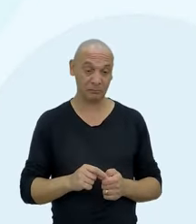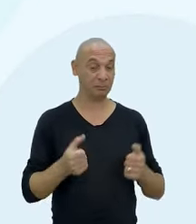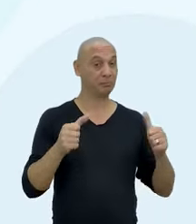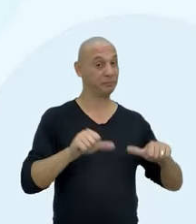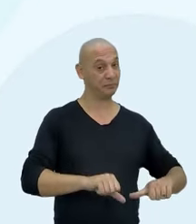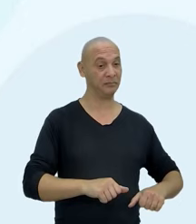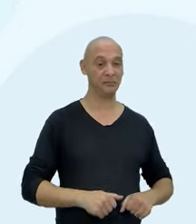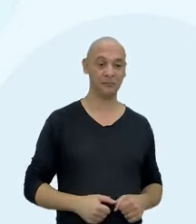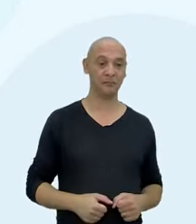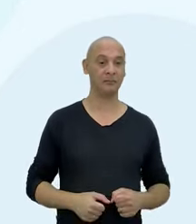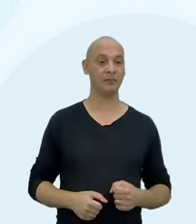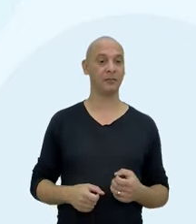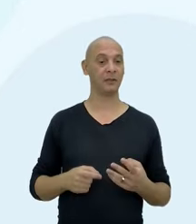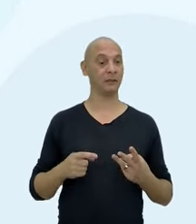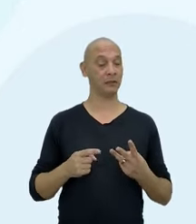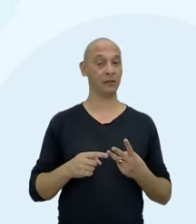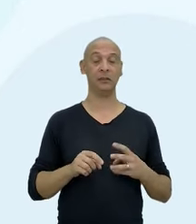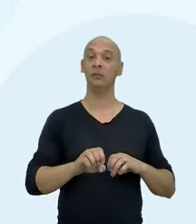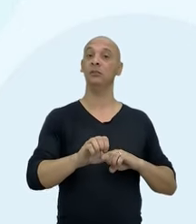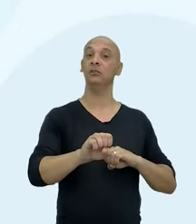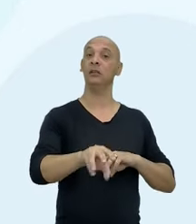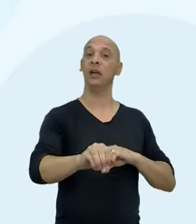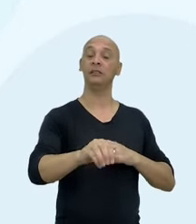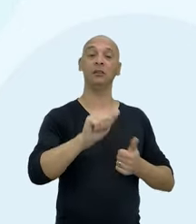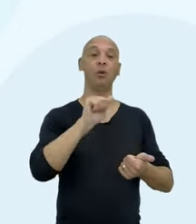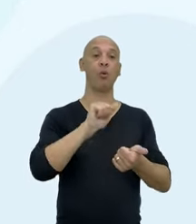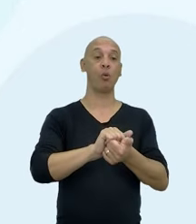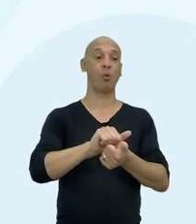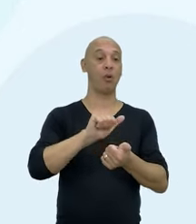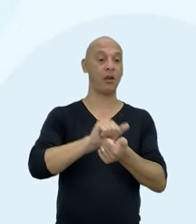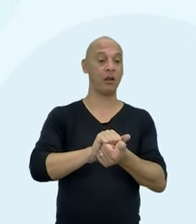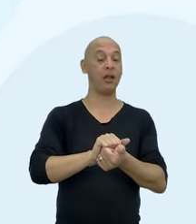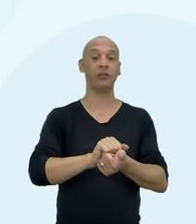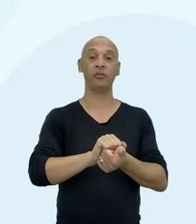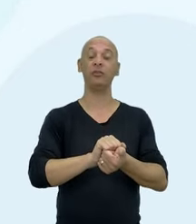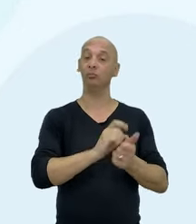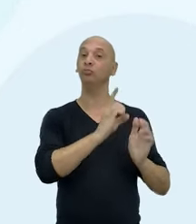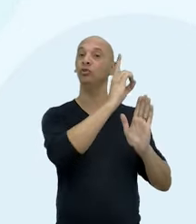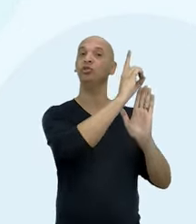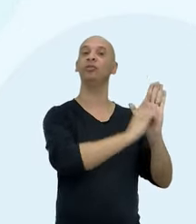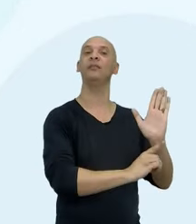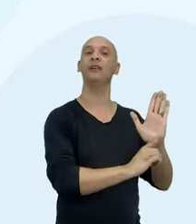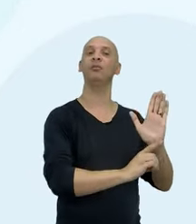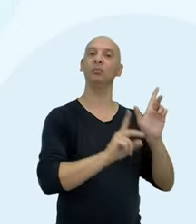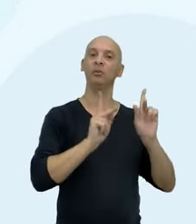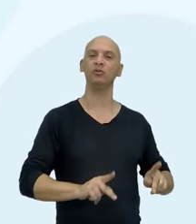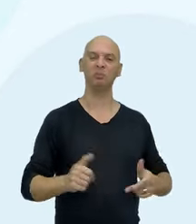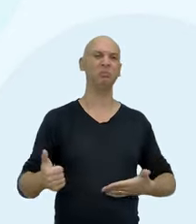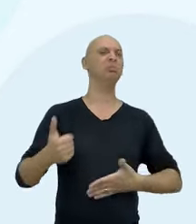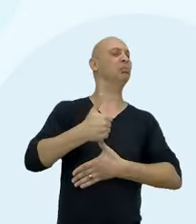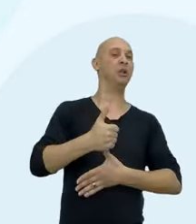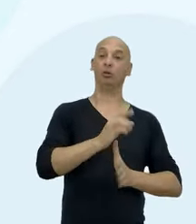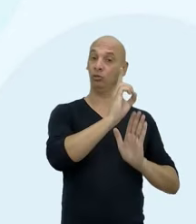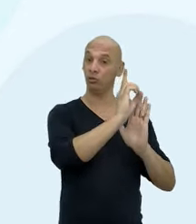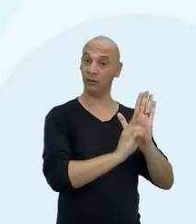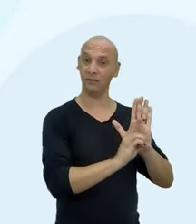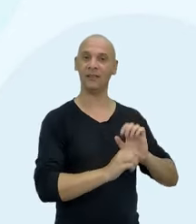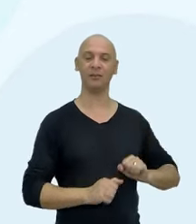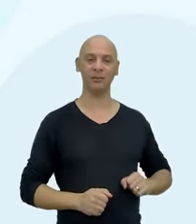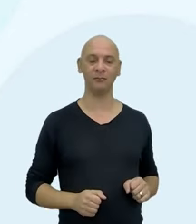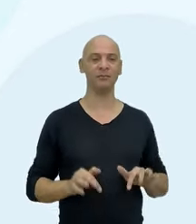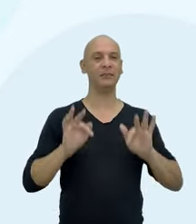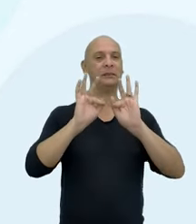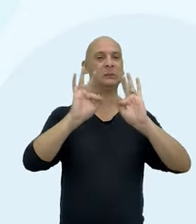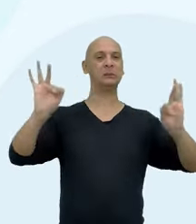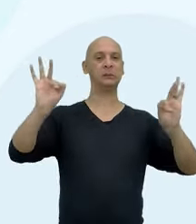caro temos que tratar o ensino de qualidade como direito e não como privilégio Então essas frases eu